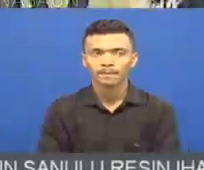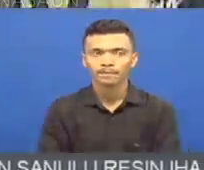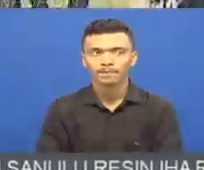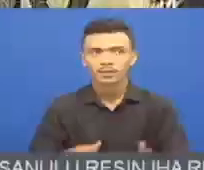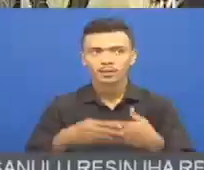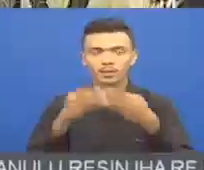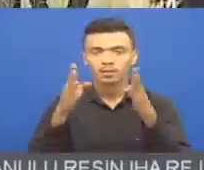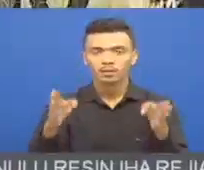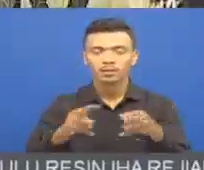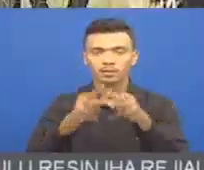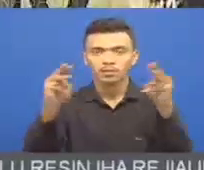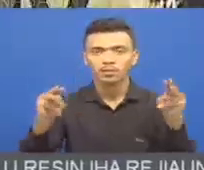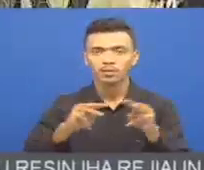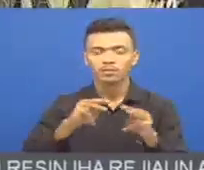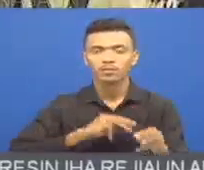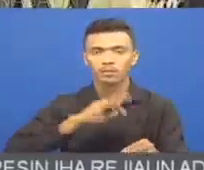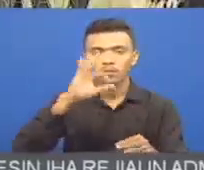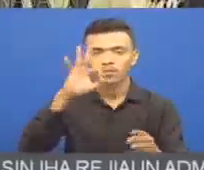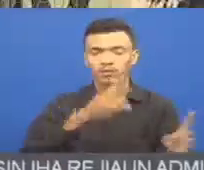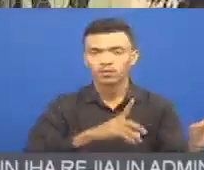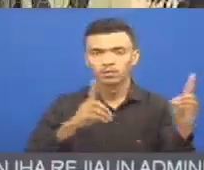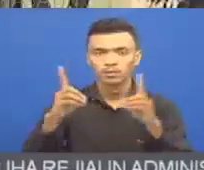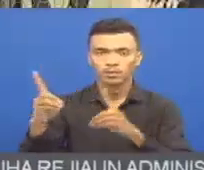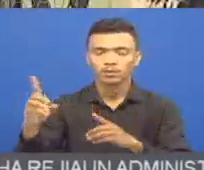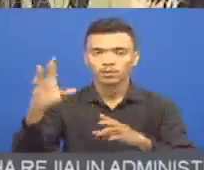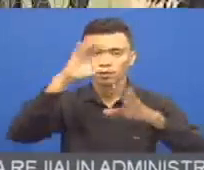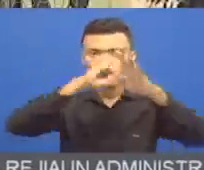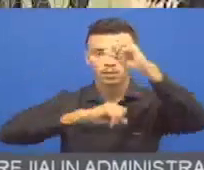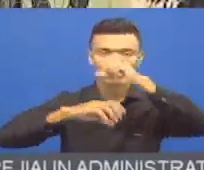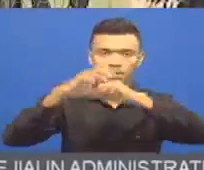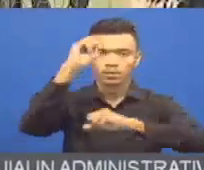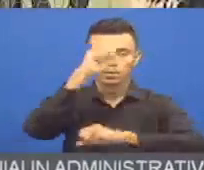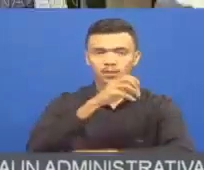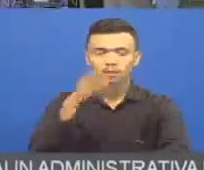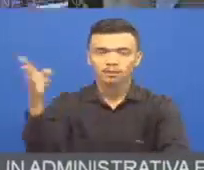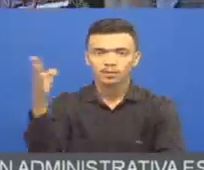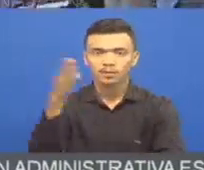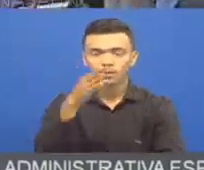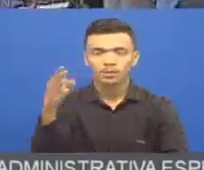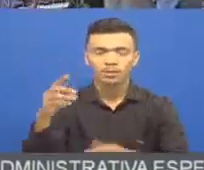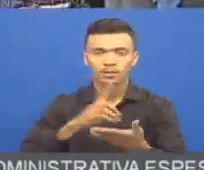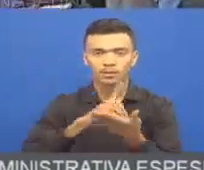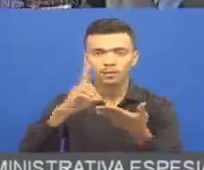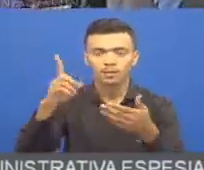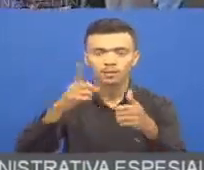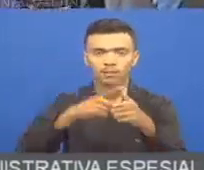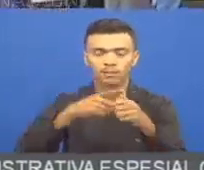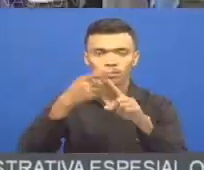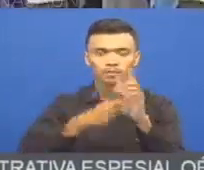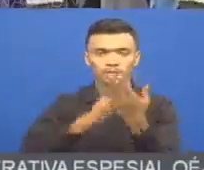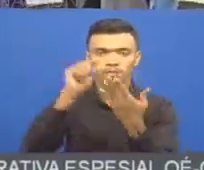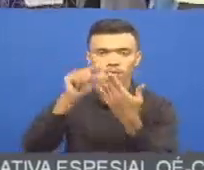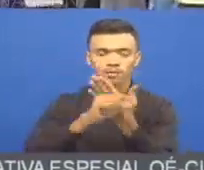Autoridade Município Manu Fahi realiza cerimônia e char bandeira e a primeira semana fulano agosto, né? Onde há tudo sentido